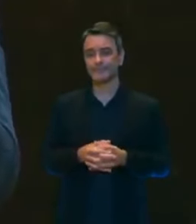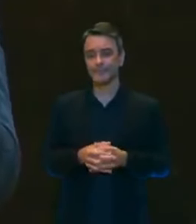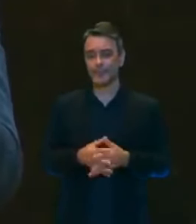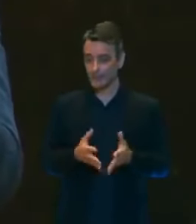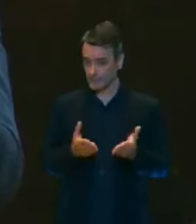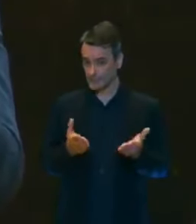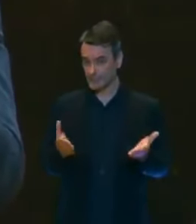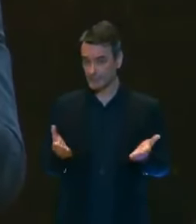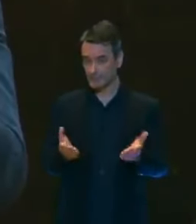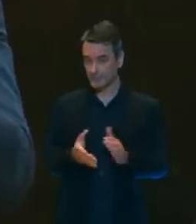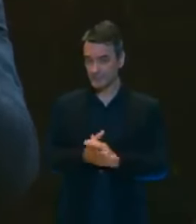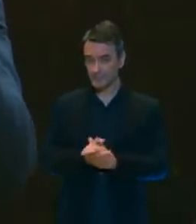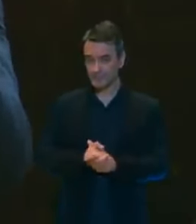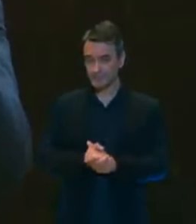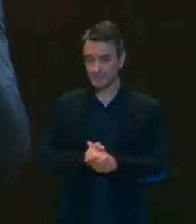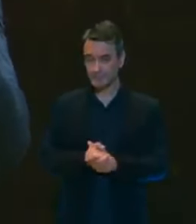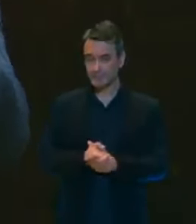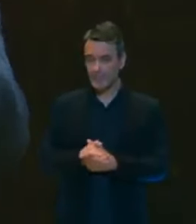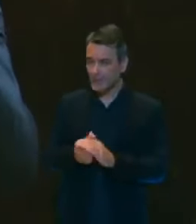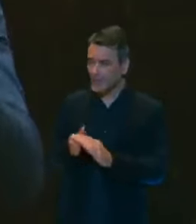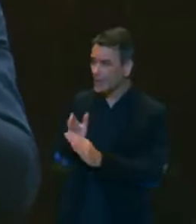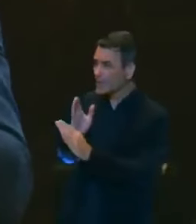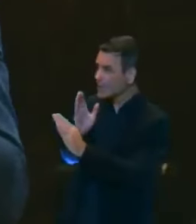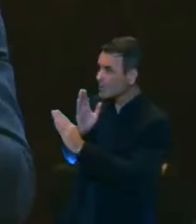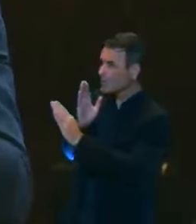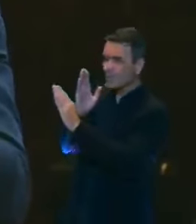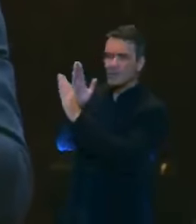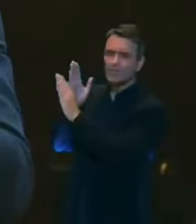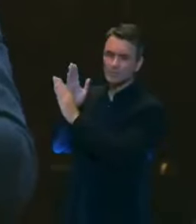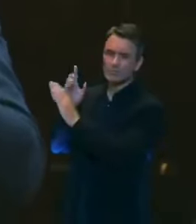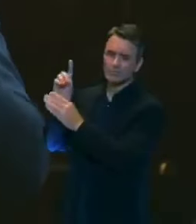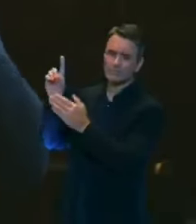você possa ter um encontro com Deus.